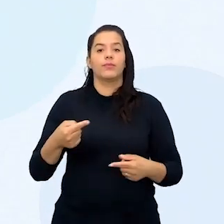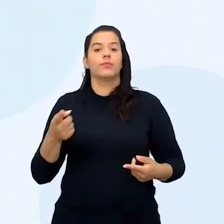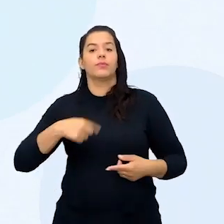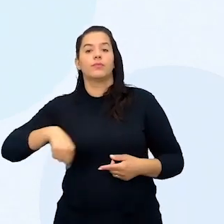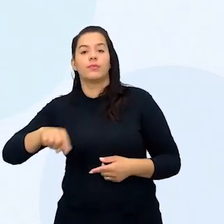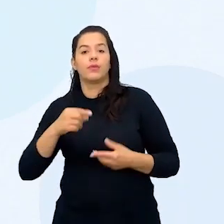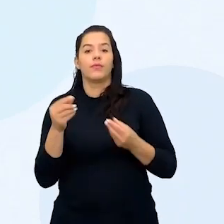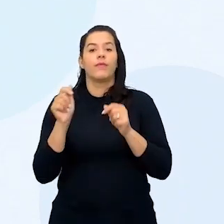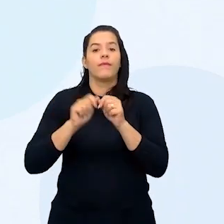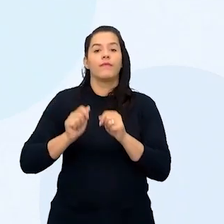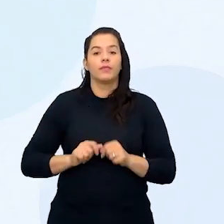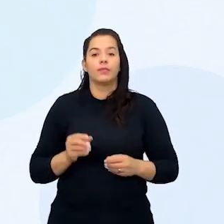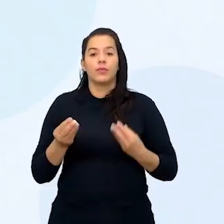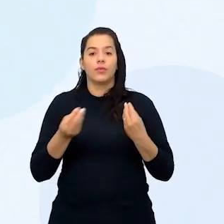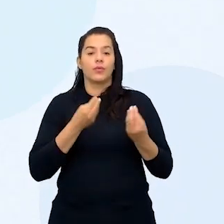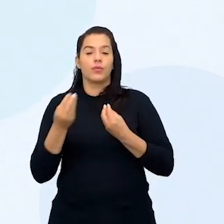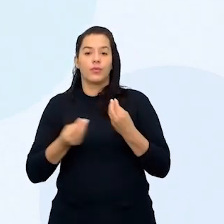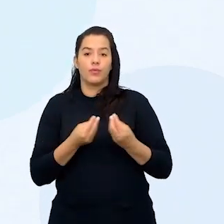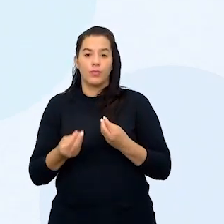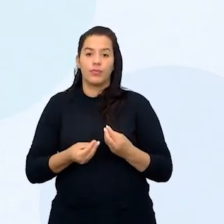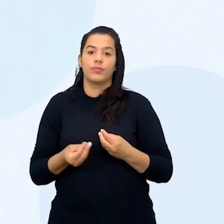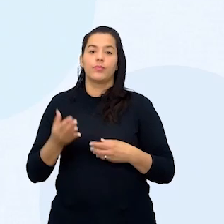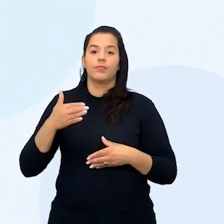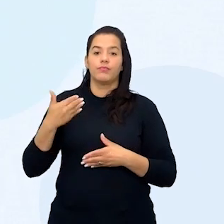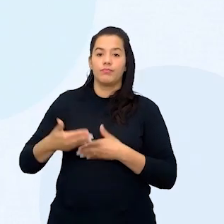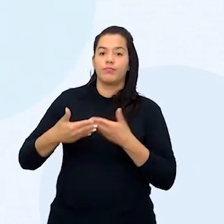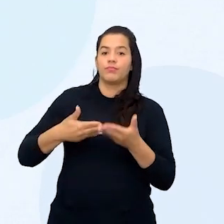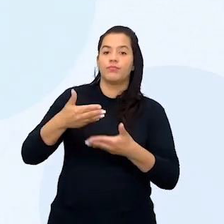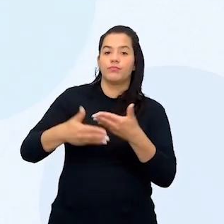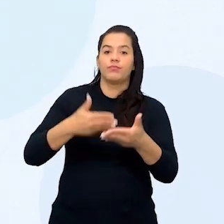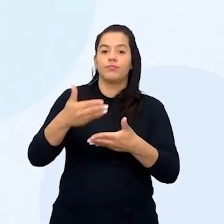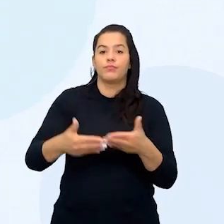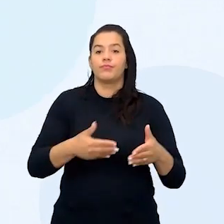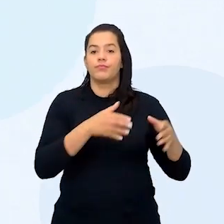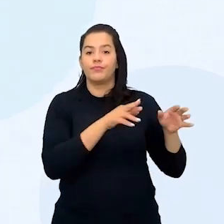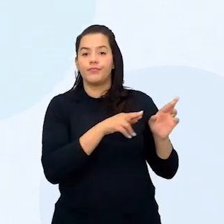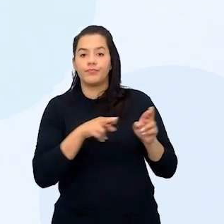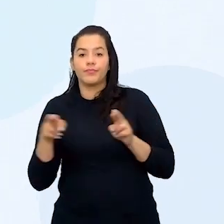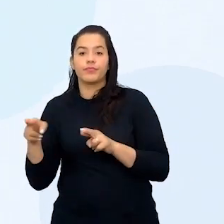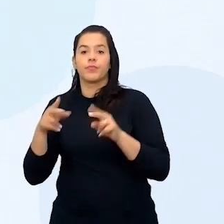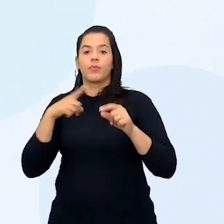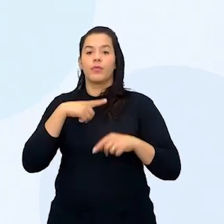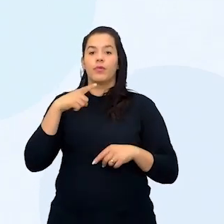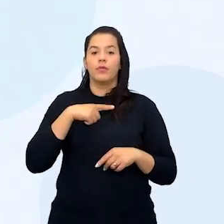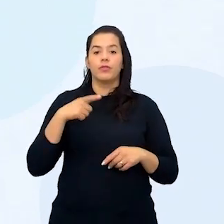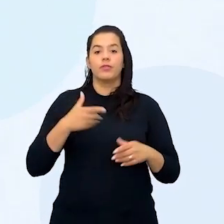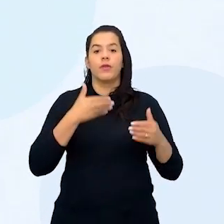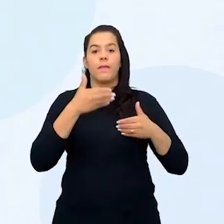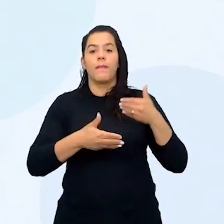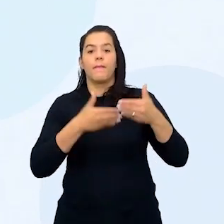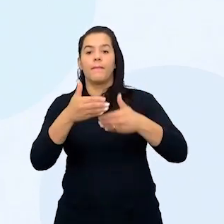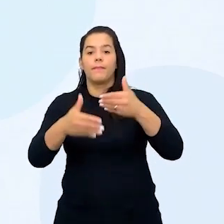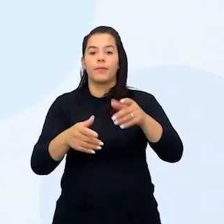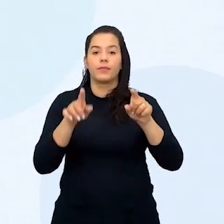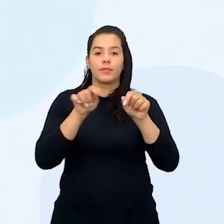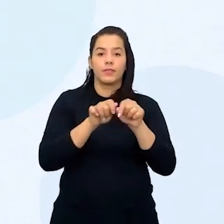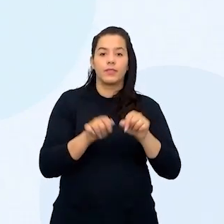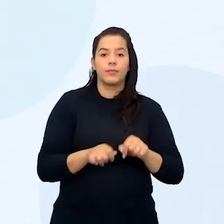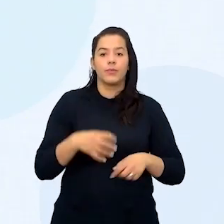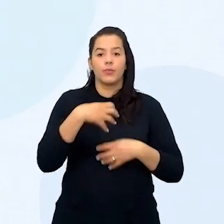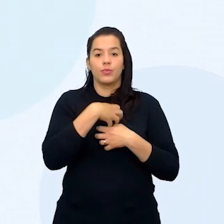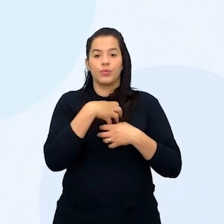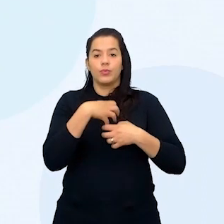por essa excessiva aderência a rotinas, pode ser que esse aluno acabe ficando um pouquinho mais